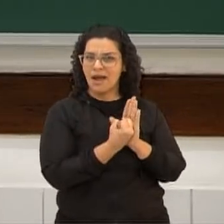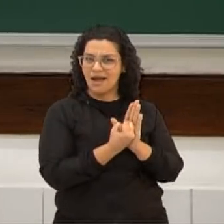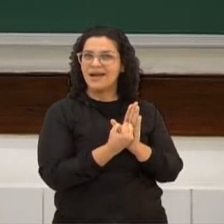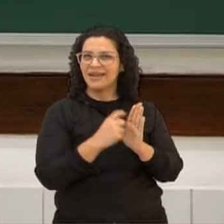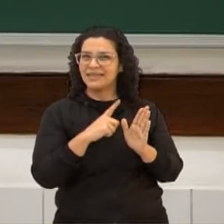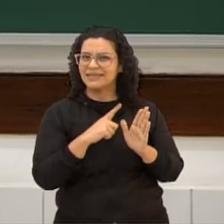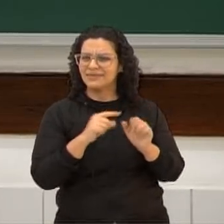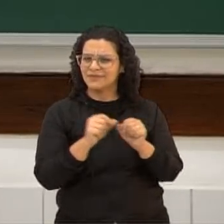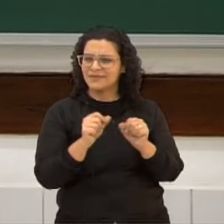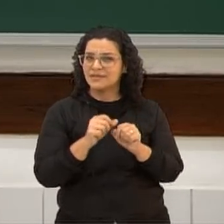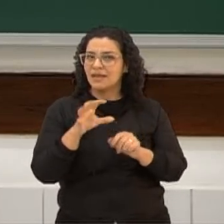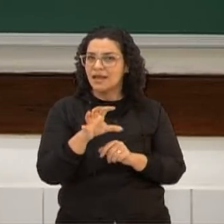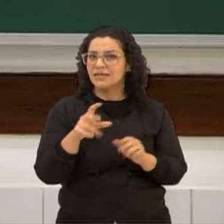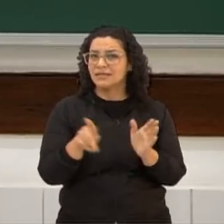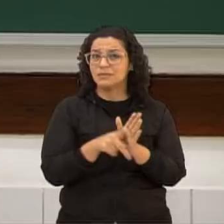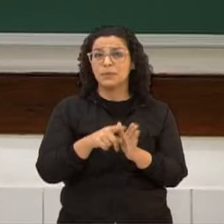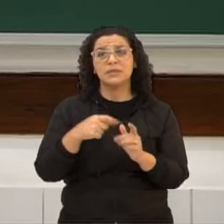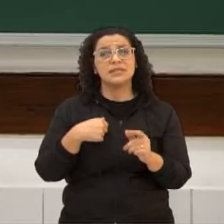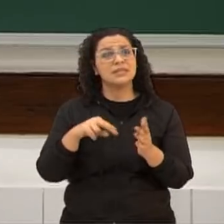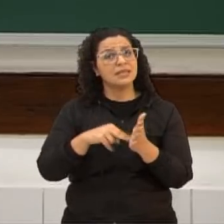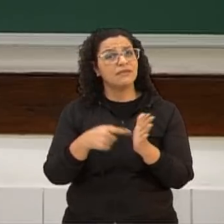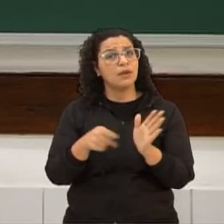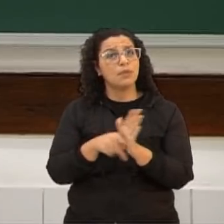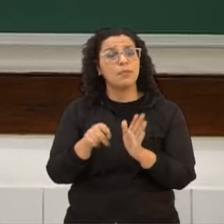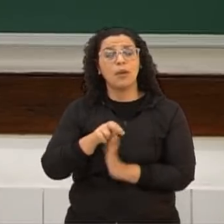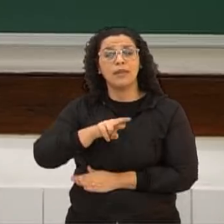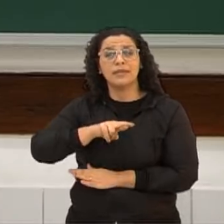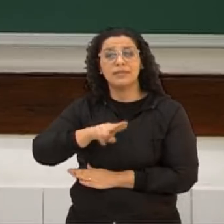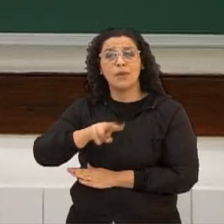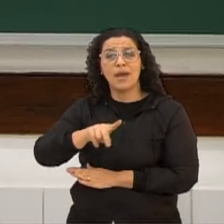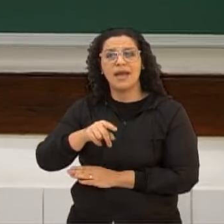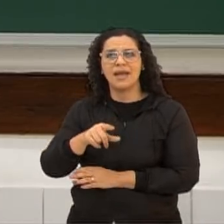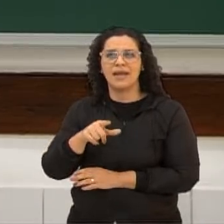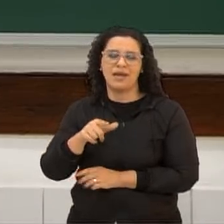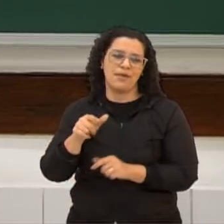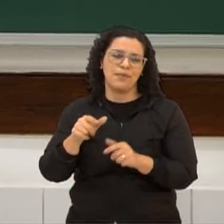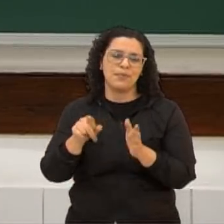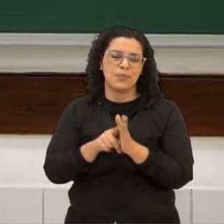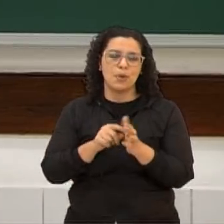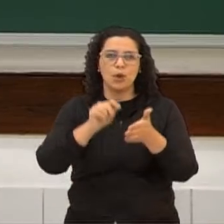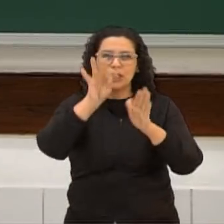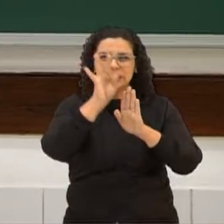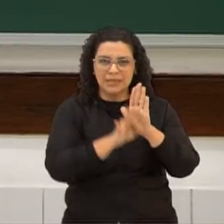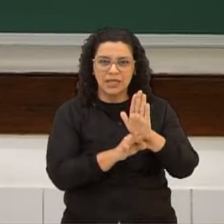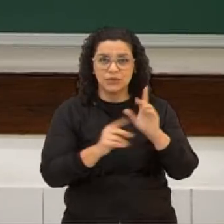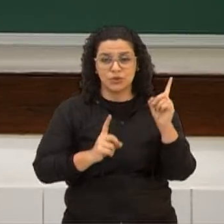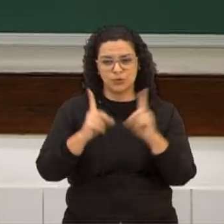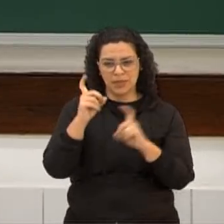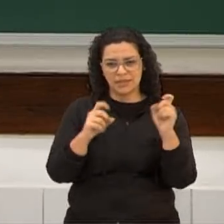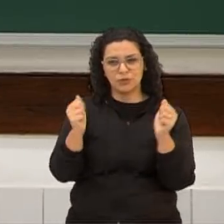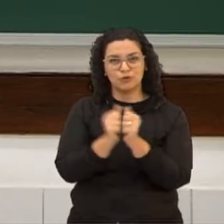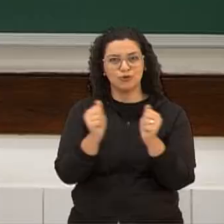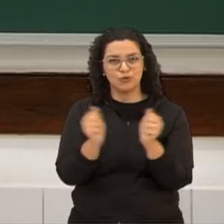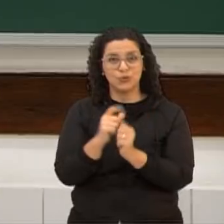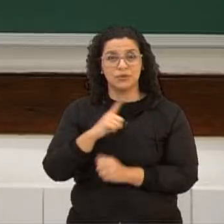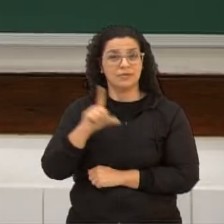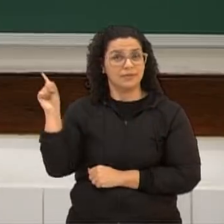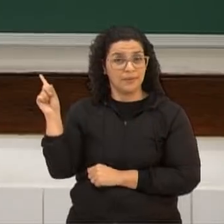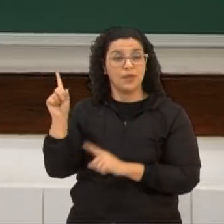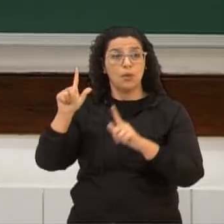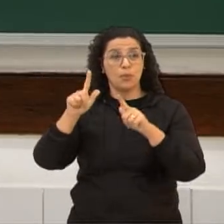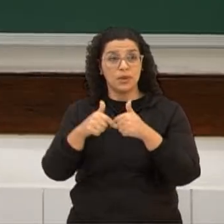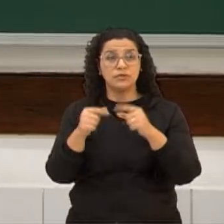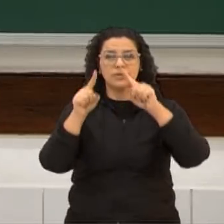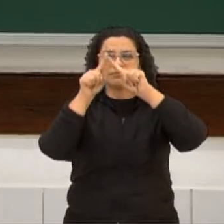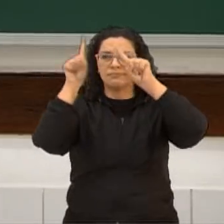pudessem exatamente fazer. Esses símbolos seriam símbolos não verbais, então a gente pode observar na história em quadrinho que vai ter essas questões. Então,